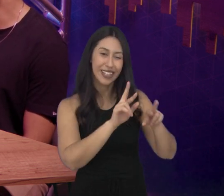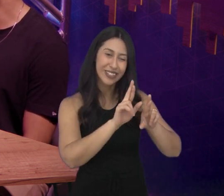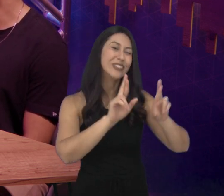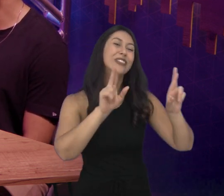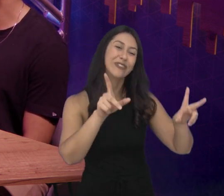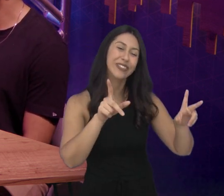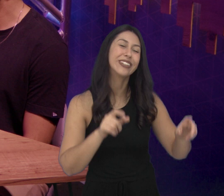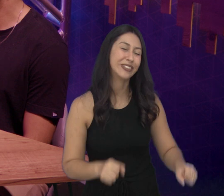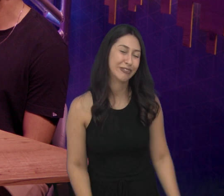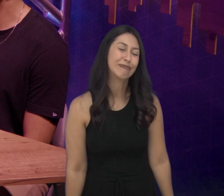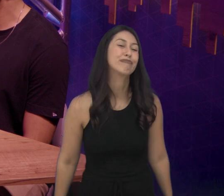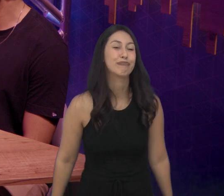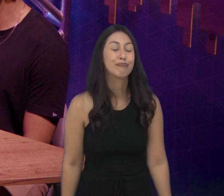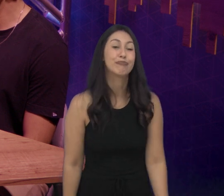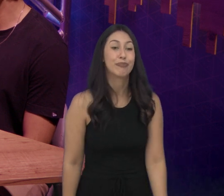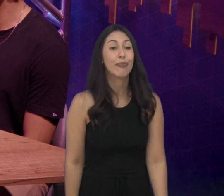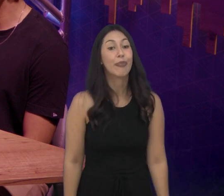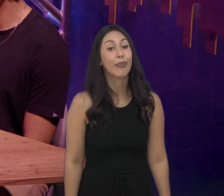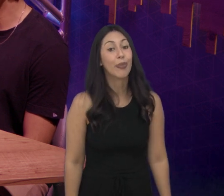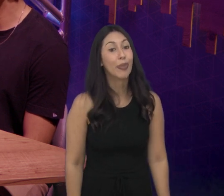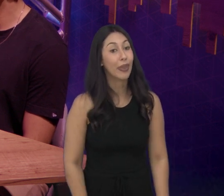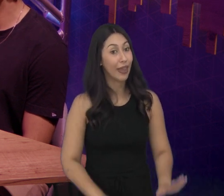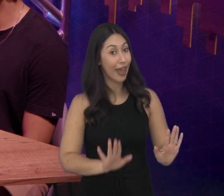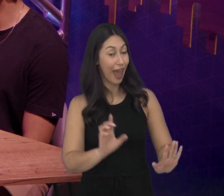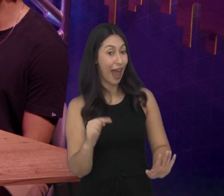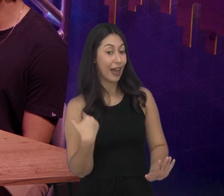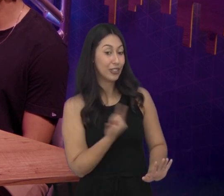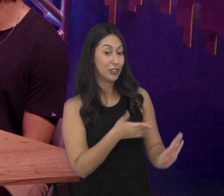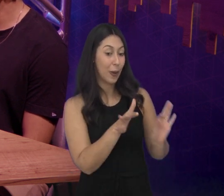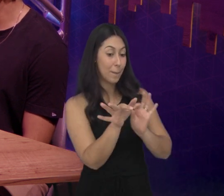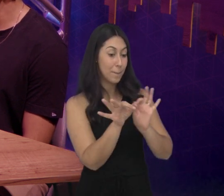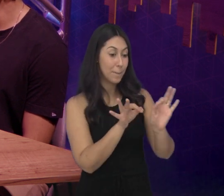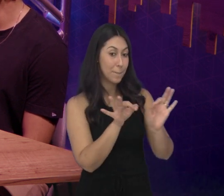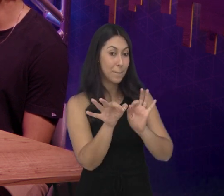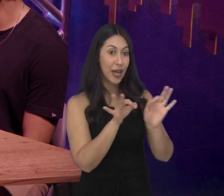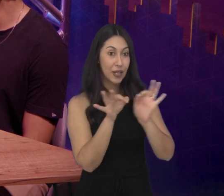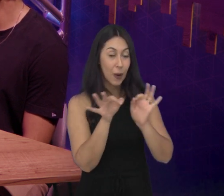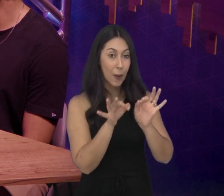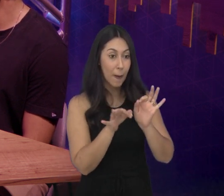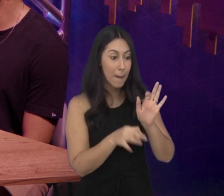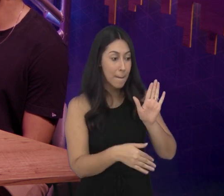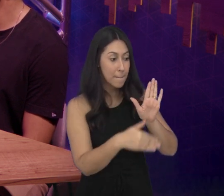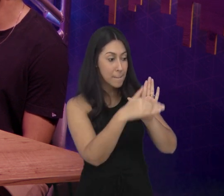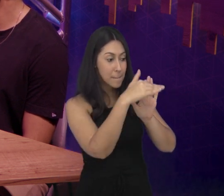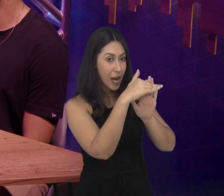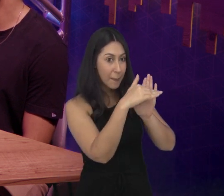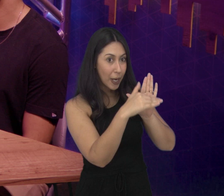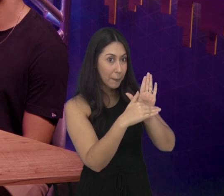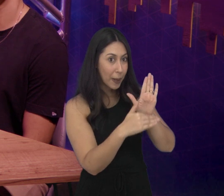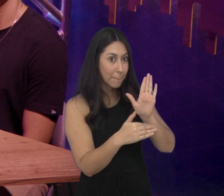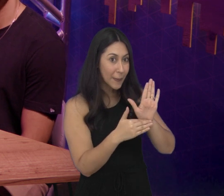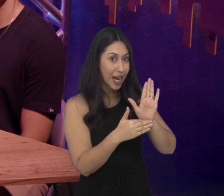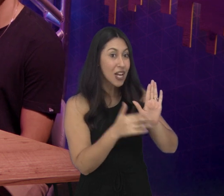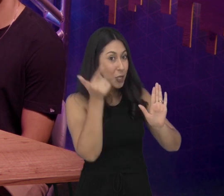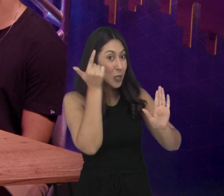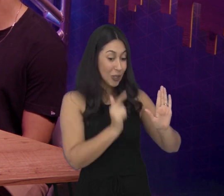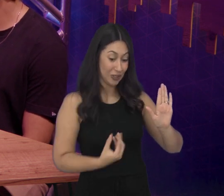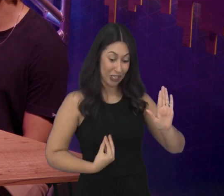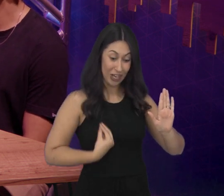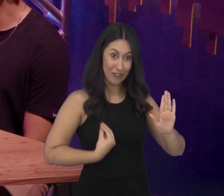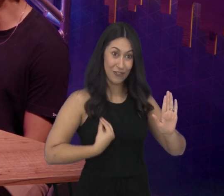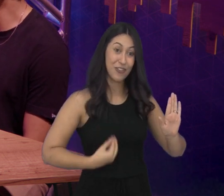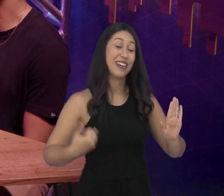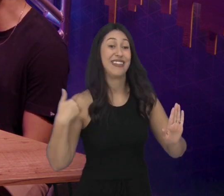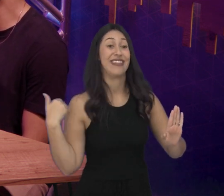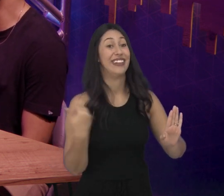Visitar não é a mesma coisa de morar ali junto. E a gente preparou, então, um guia prático de